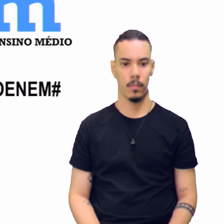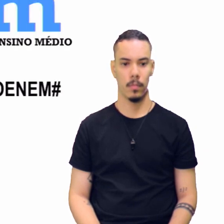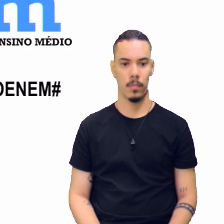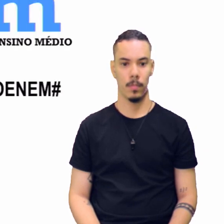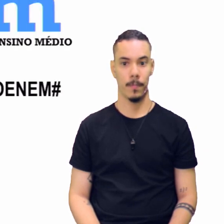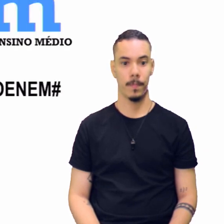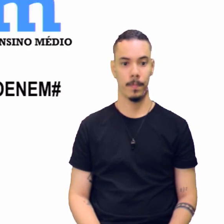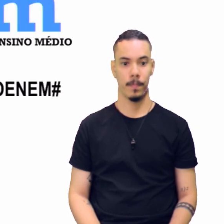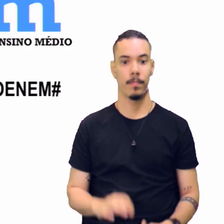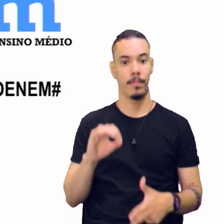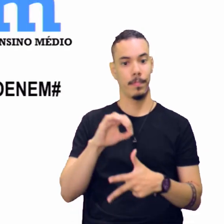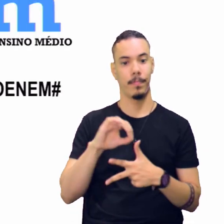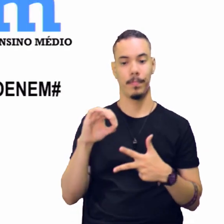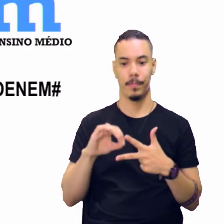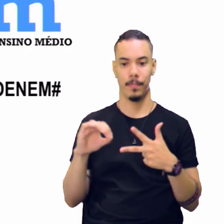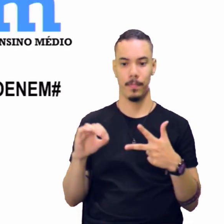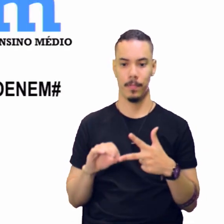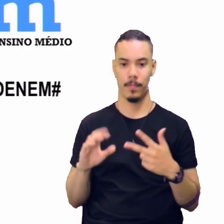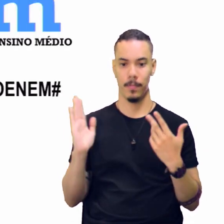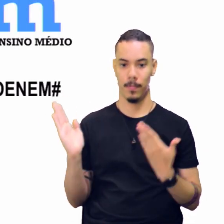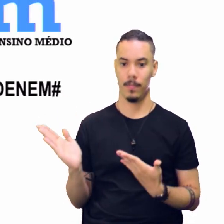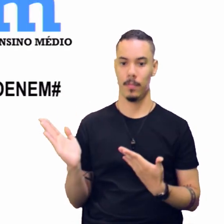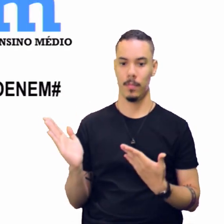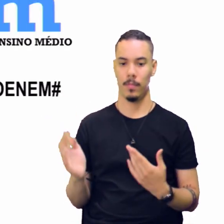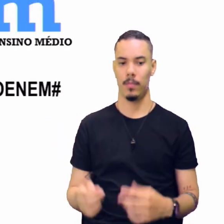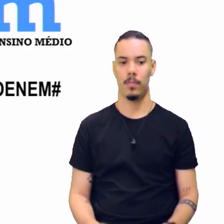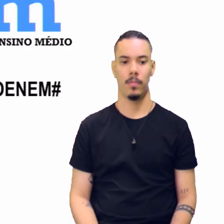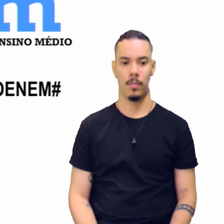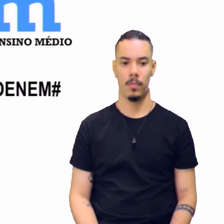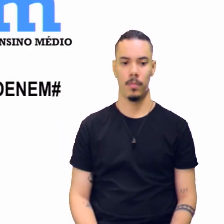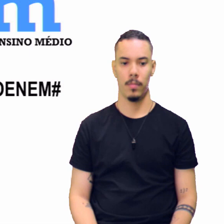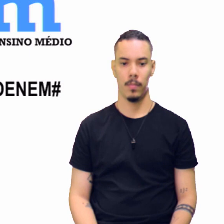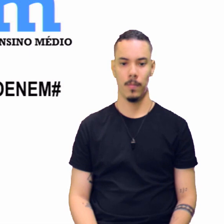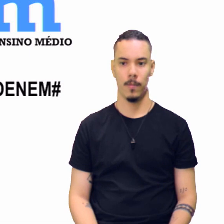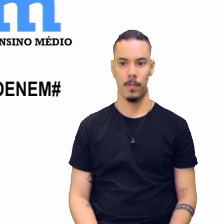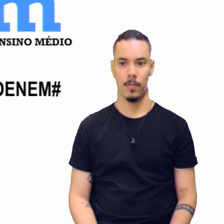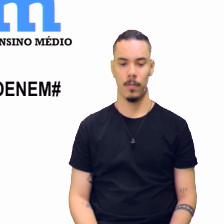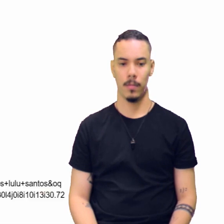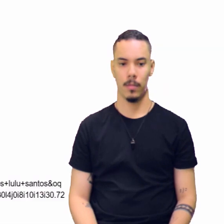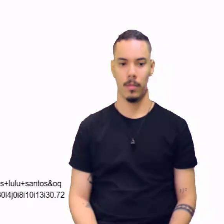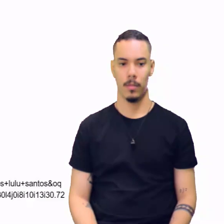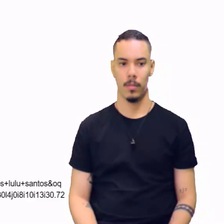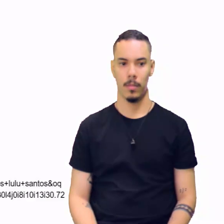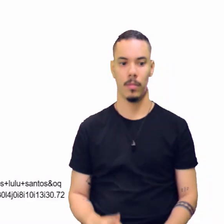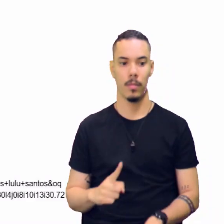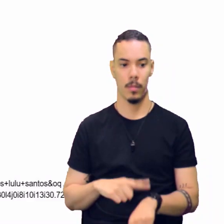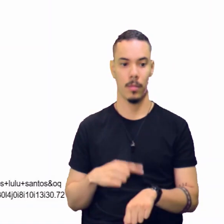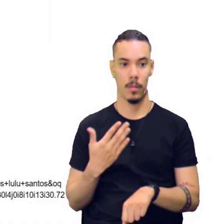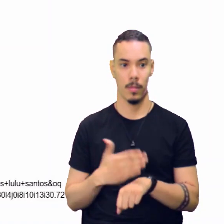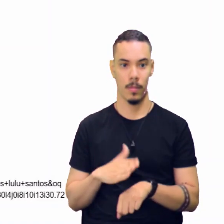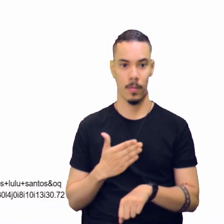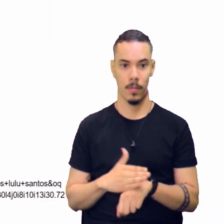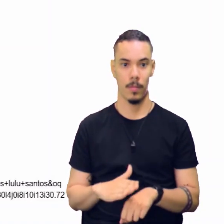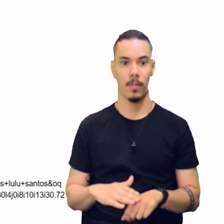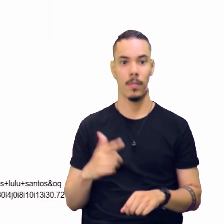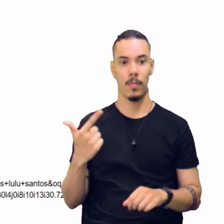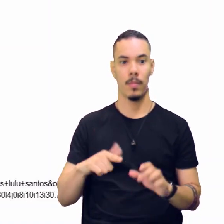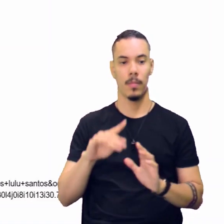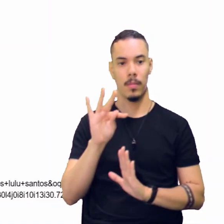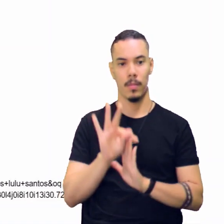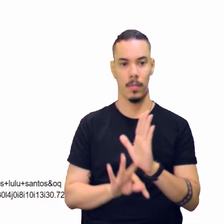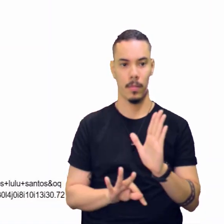Chegando agora o Se Liga no Enem. Momento de treino.